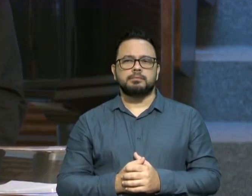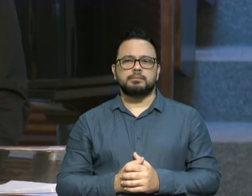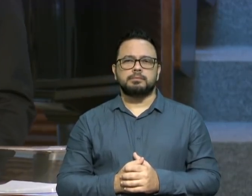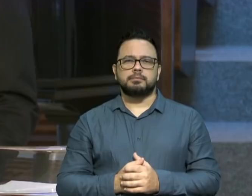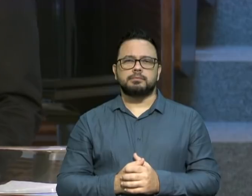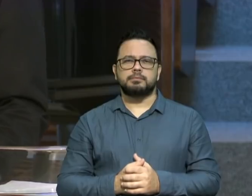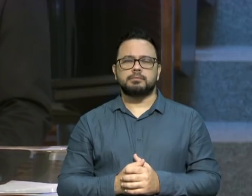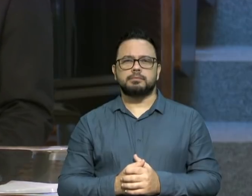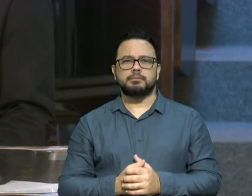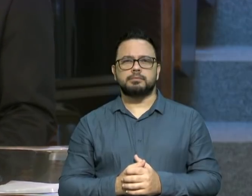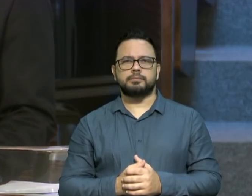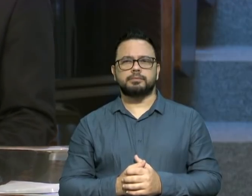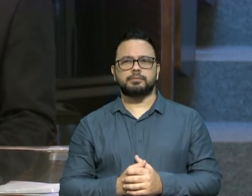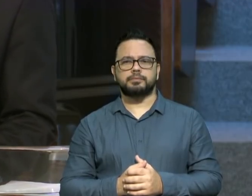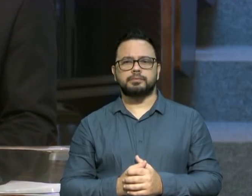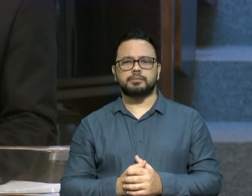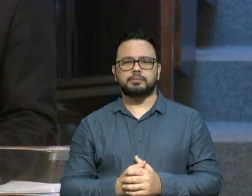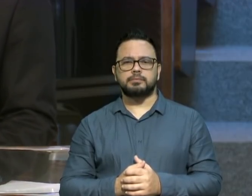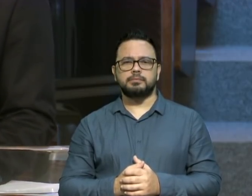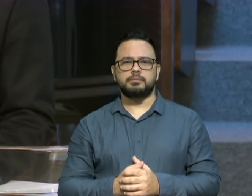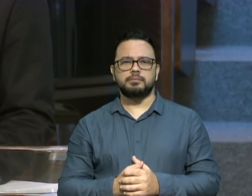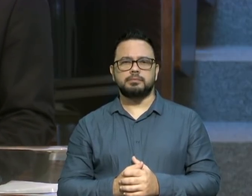e eu nunca perdi